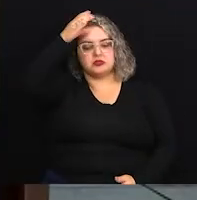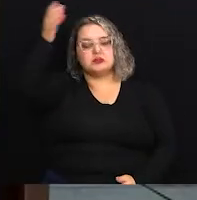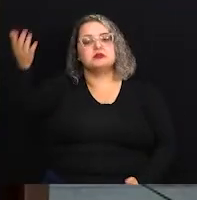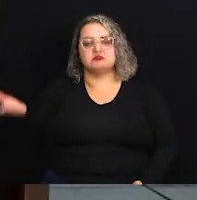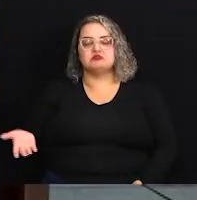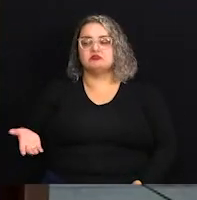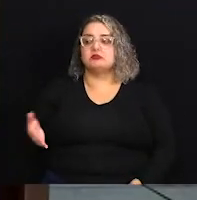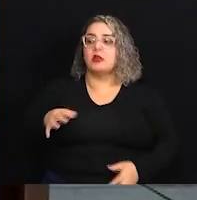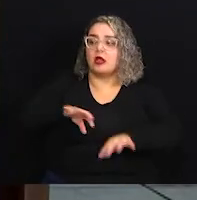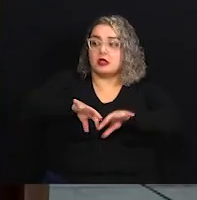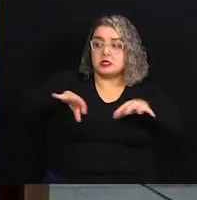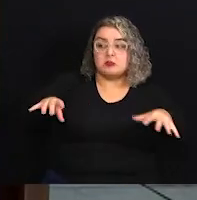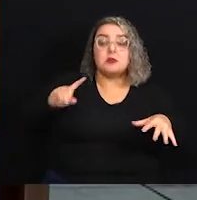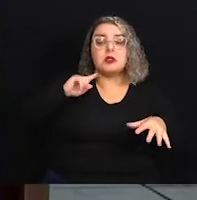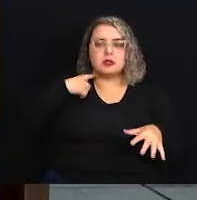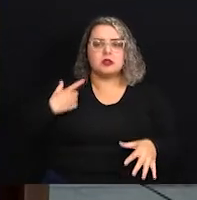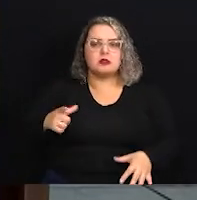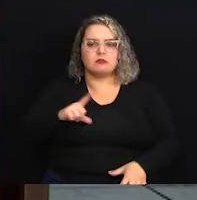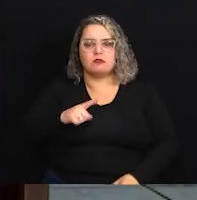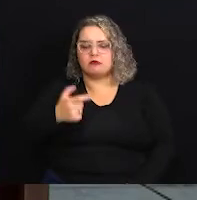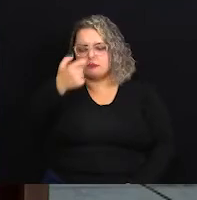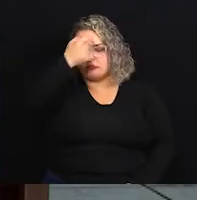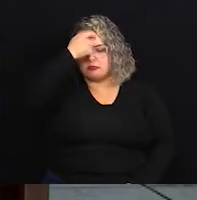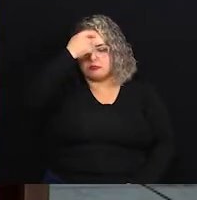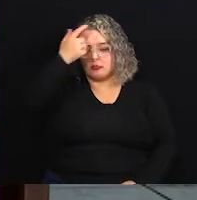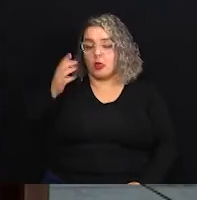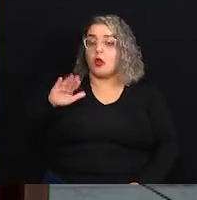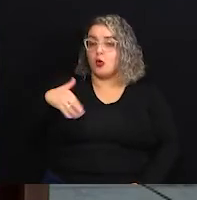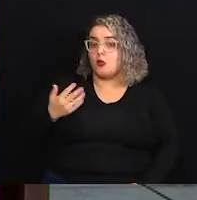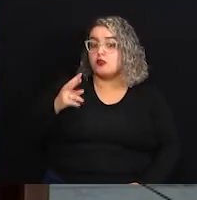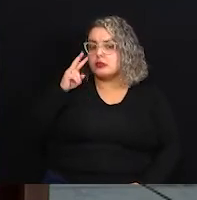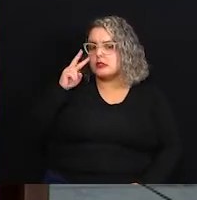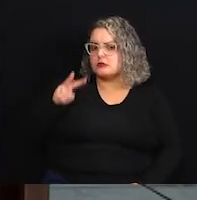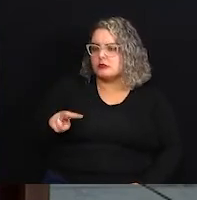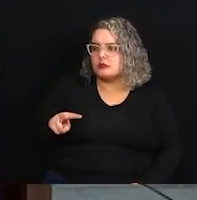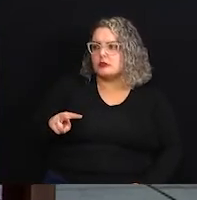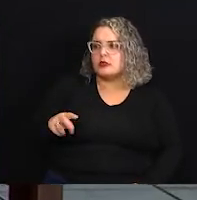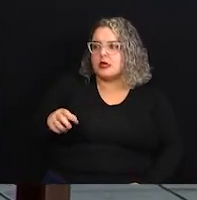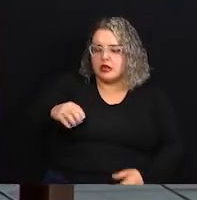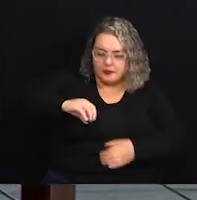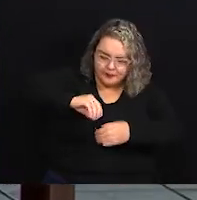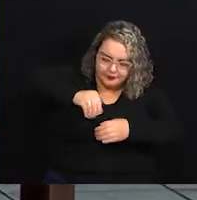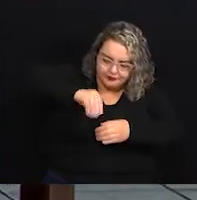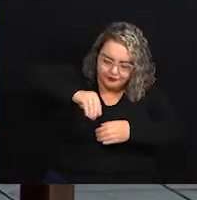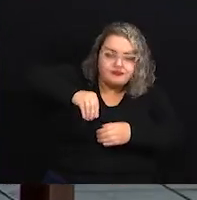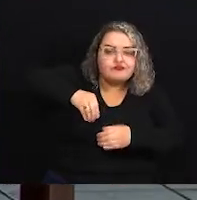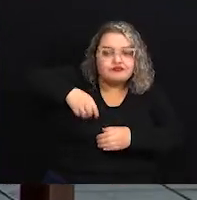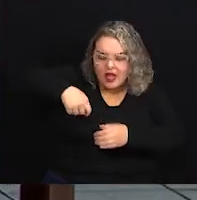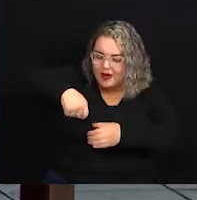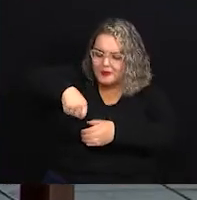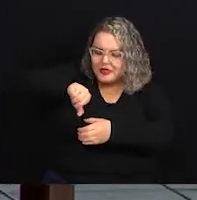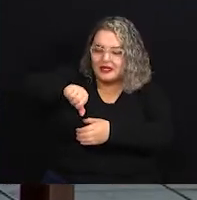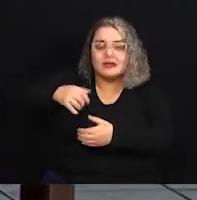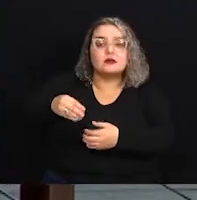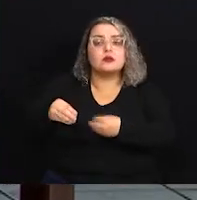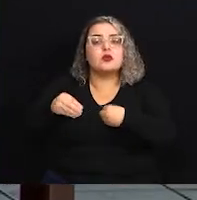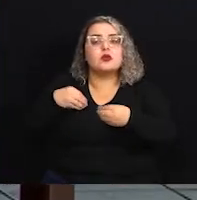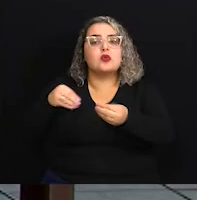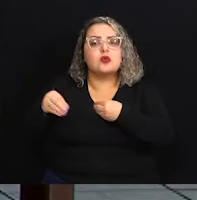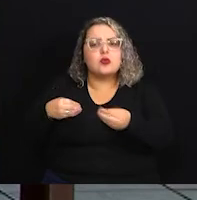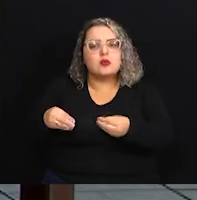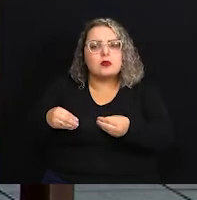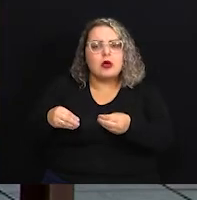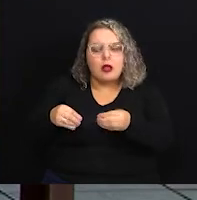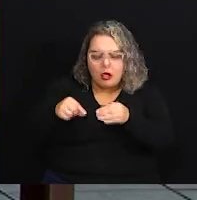o lixo, eu acho que até as pessoas deveriam ter uma consciência com isso, porque quando você olha as tampinhas, você olha os plásticos, eles